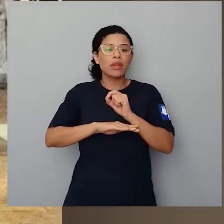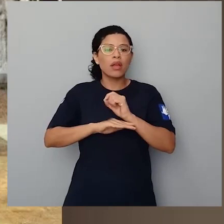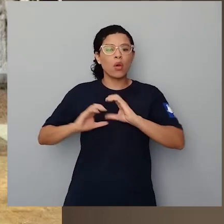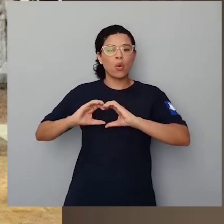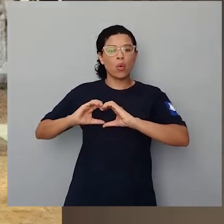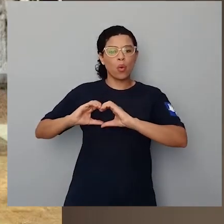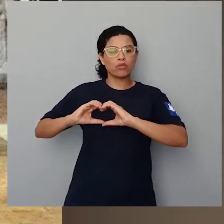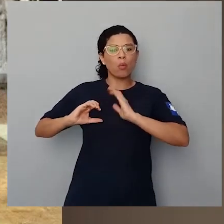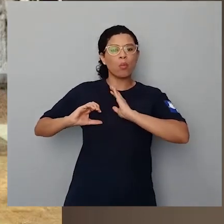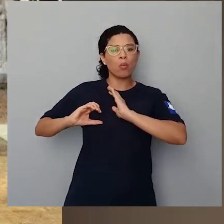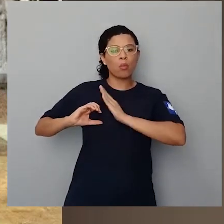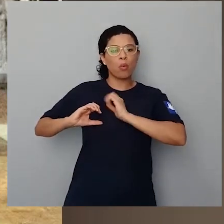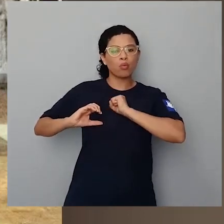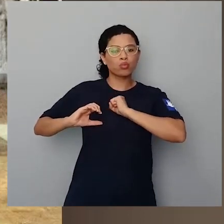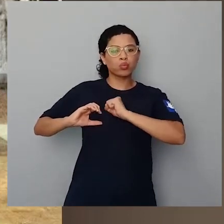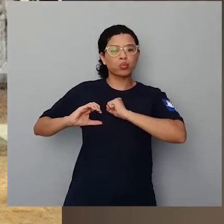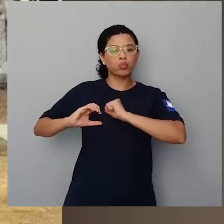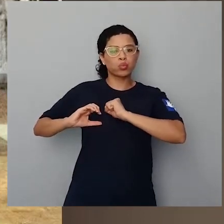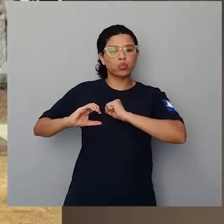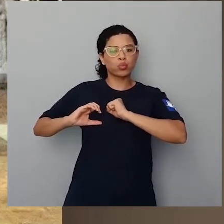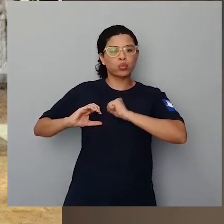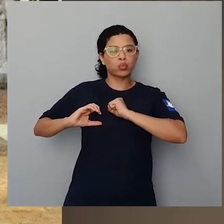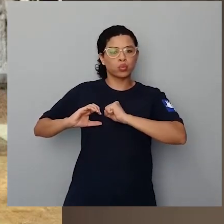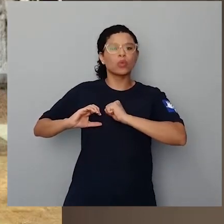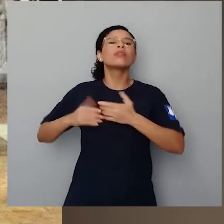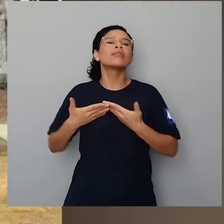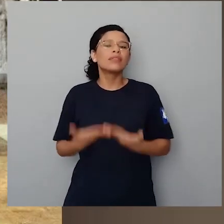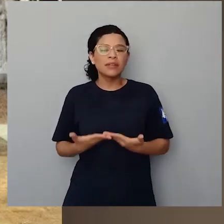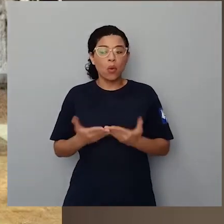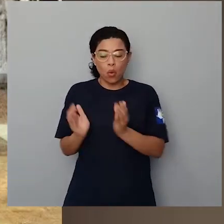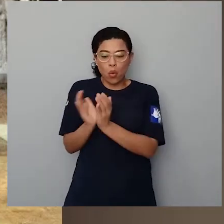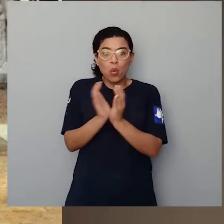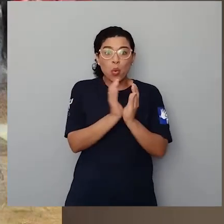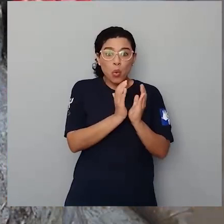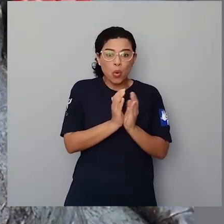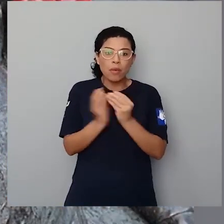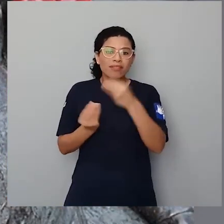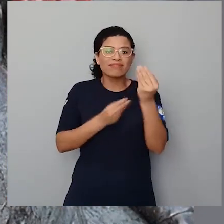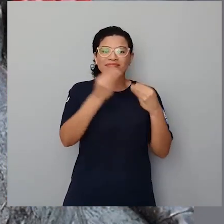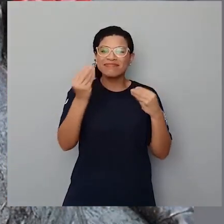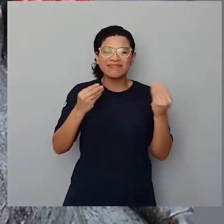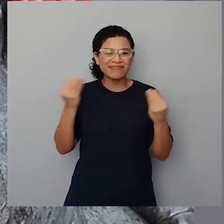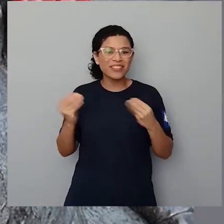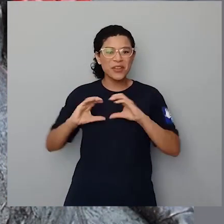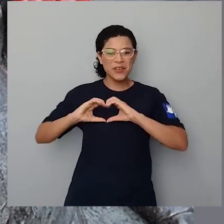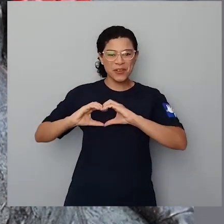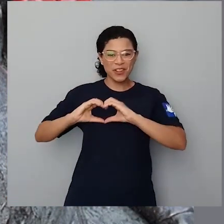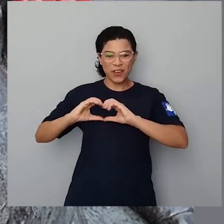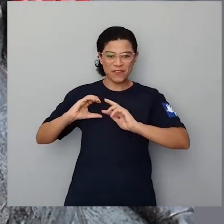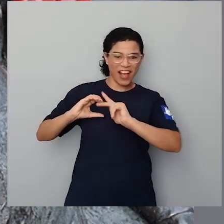Aqui Bate um Coração. Nessa intervenção, o grupo saiu distribuindo corações pelas